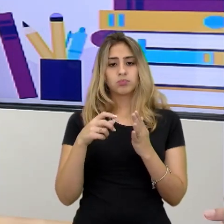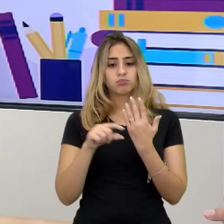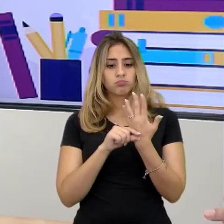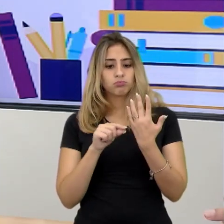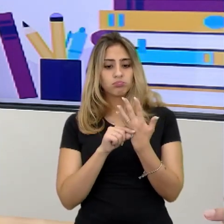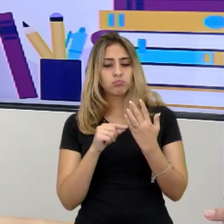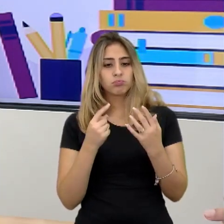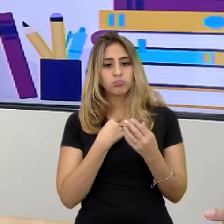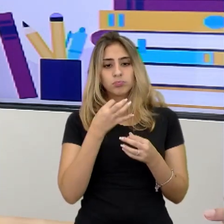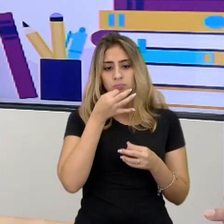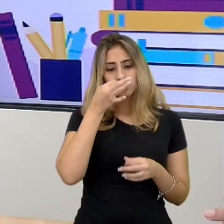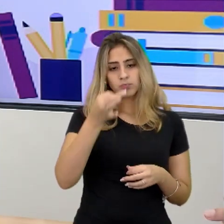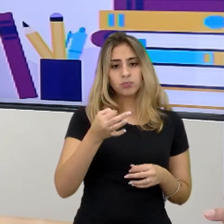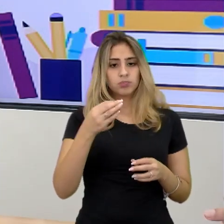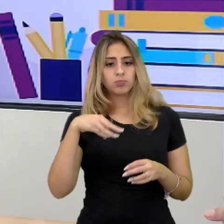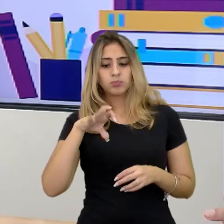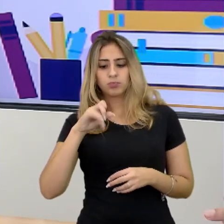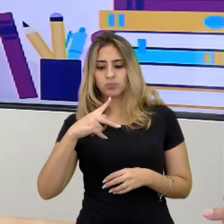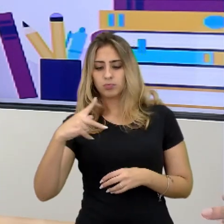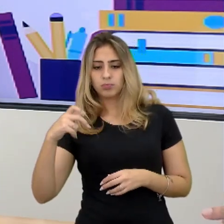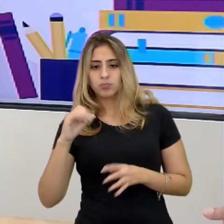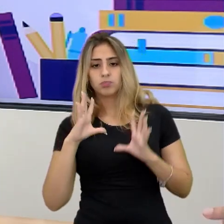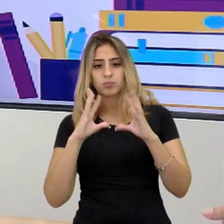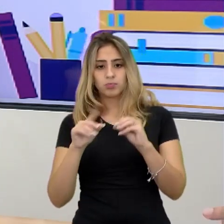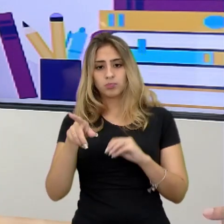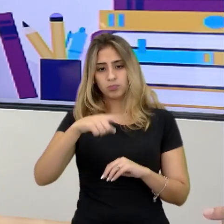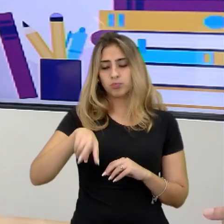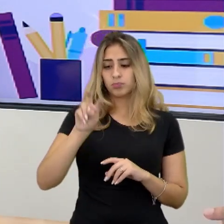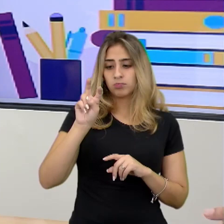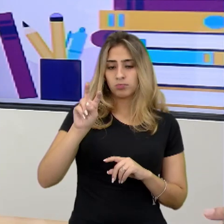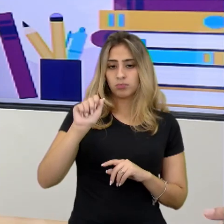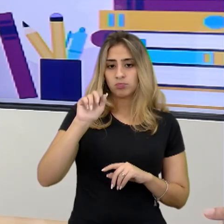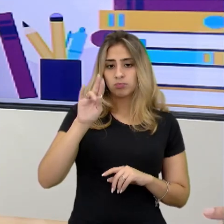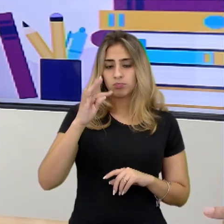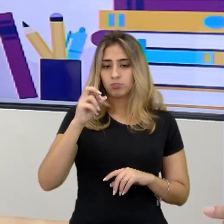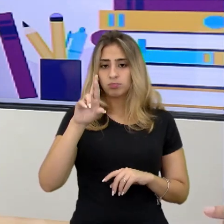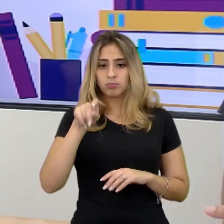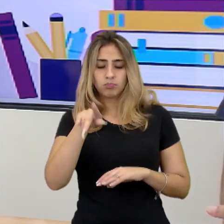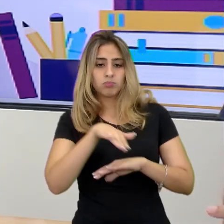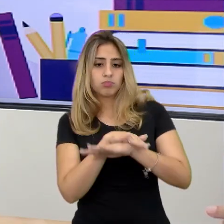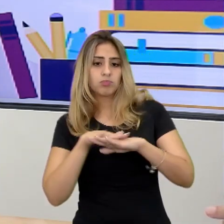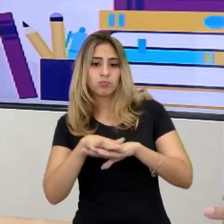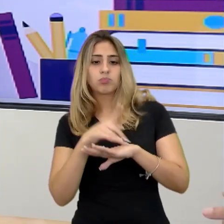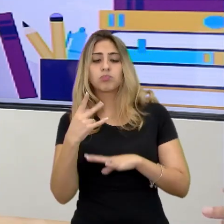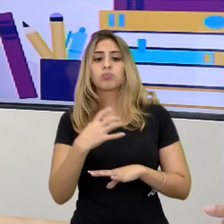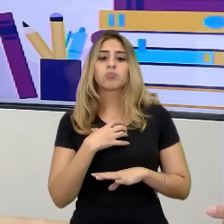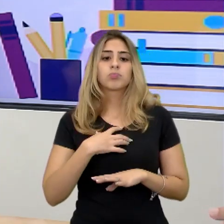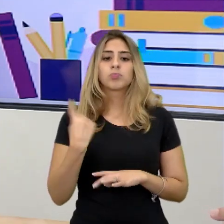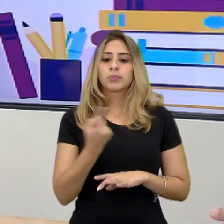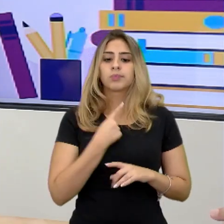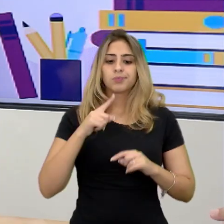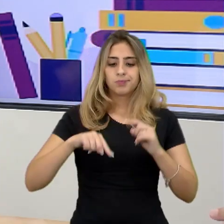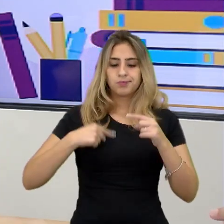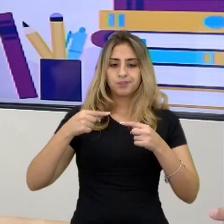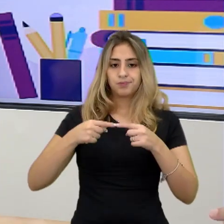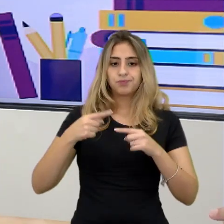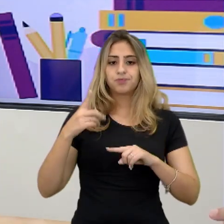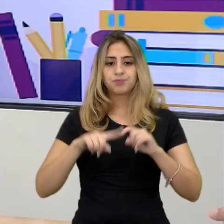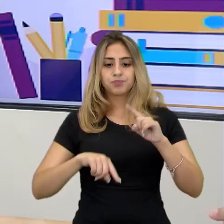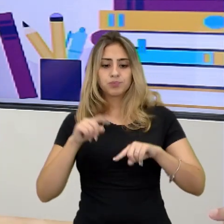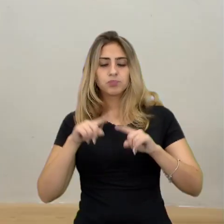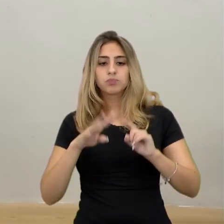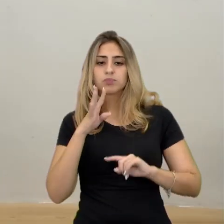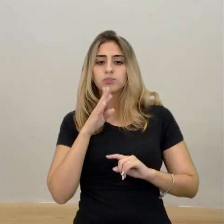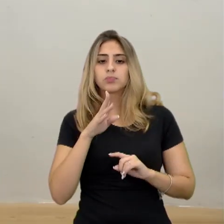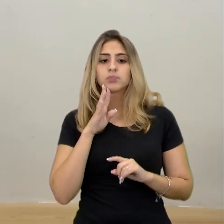estão sugeridos lá no mapa. Todos esses 5 autores, eles conversam de alguma forma com o nosso objeto do conhecimento, né? Que é